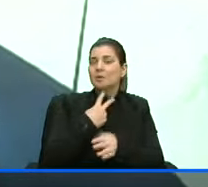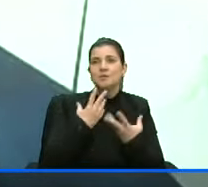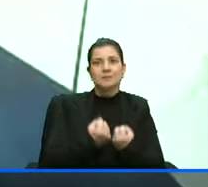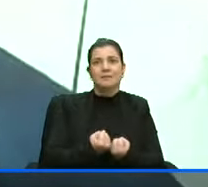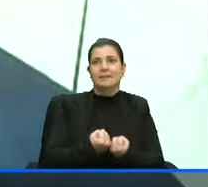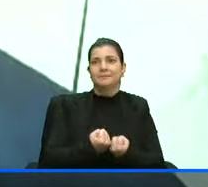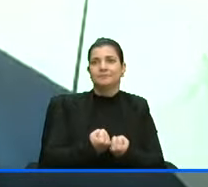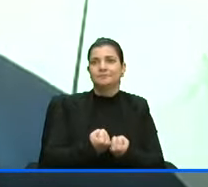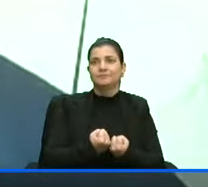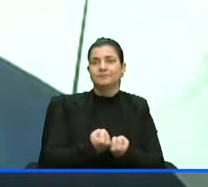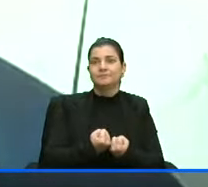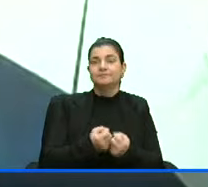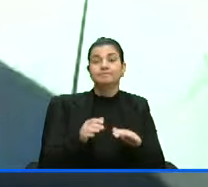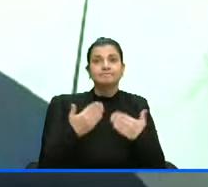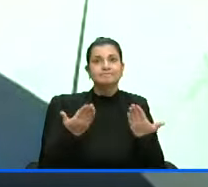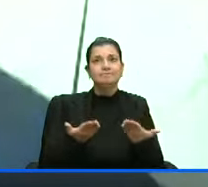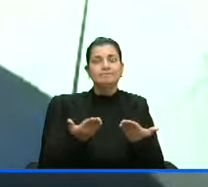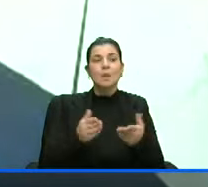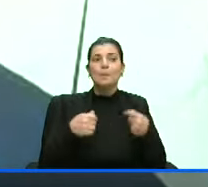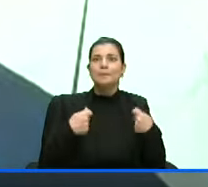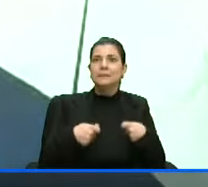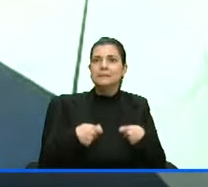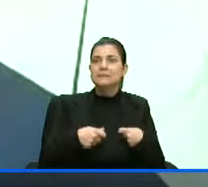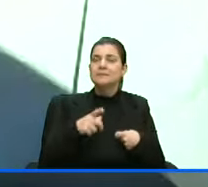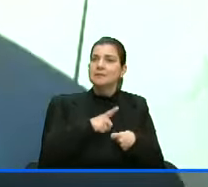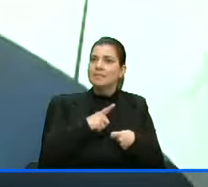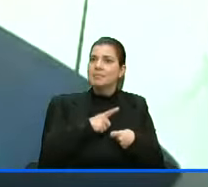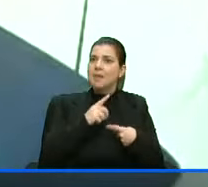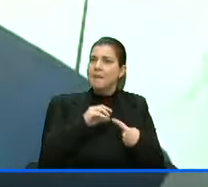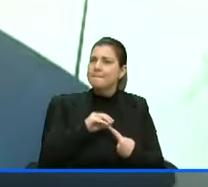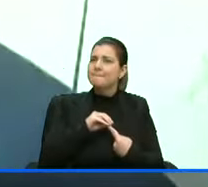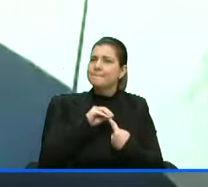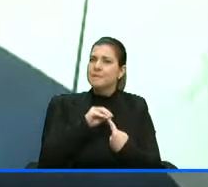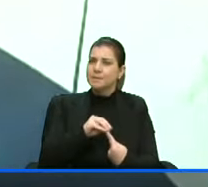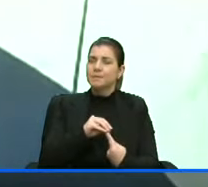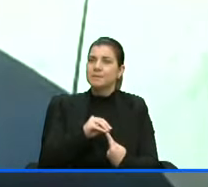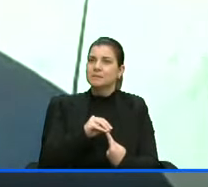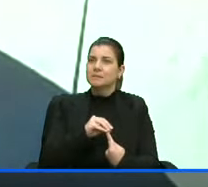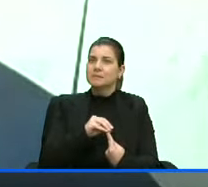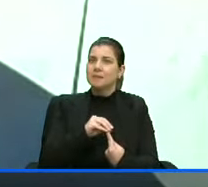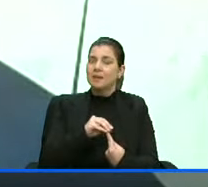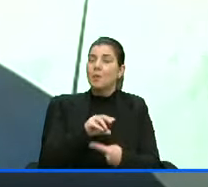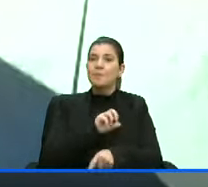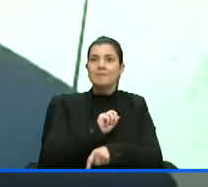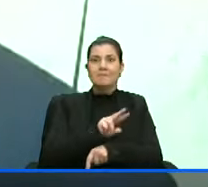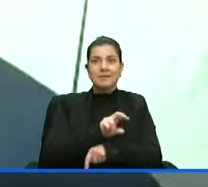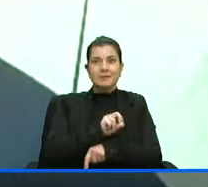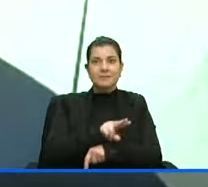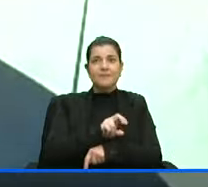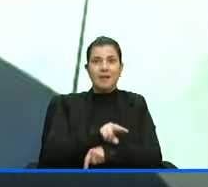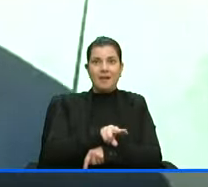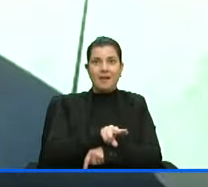aceitar isso. Então, a gente tem que ter a priorização para as vagas. São quem mora